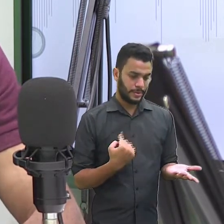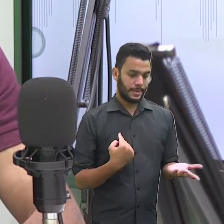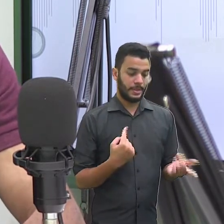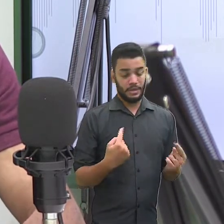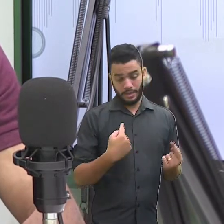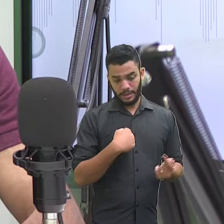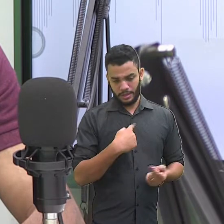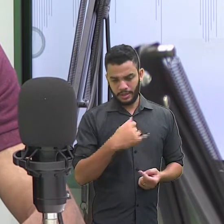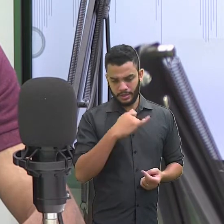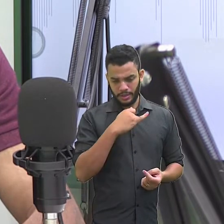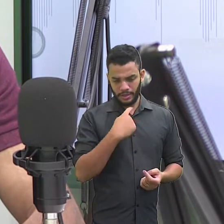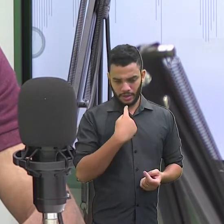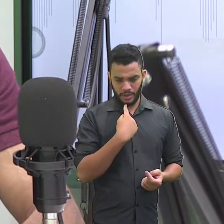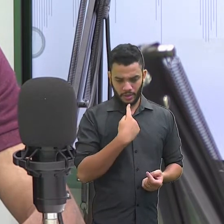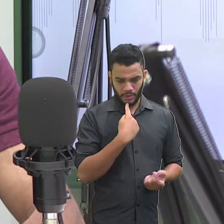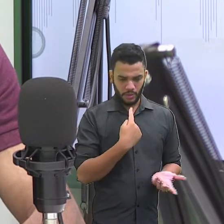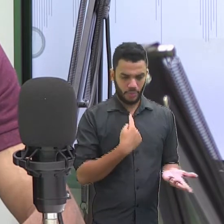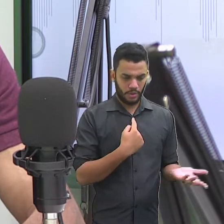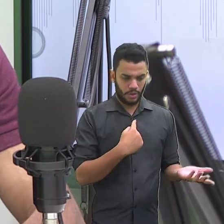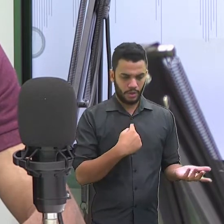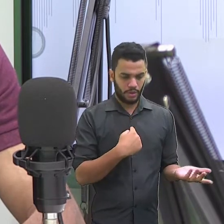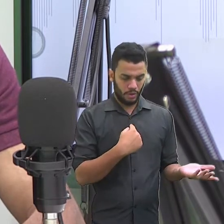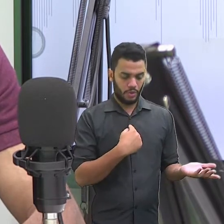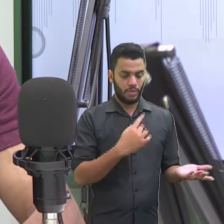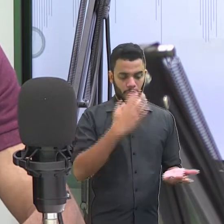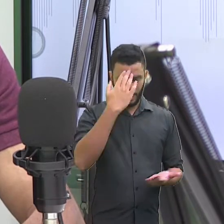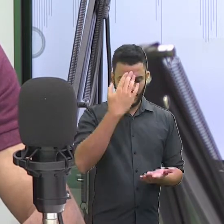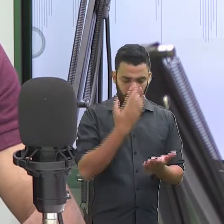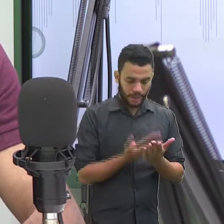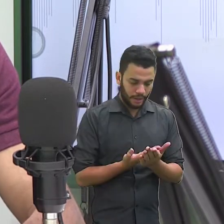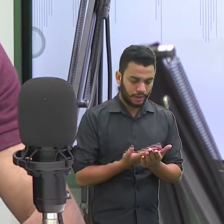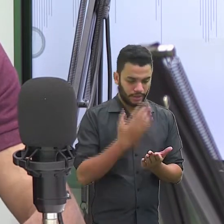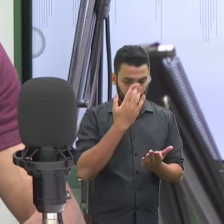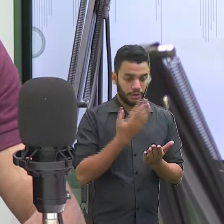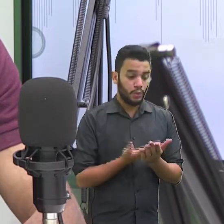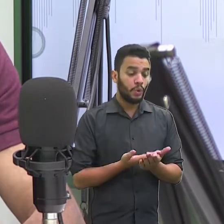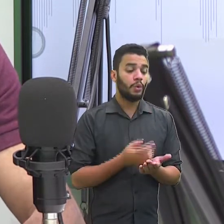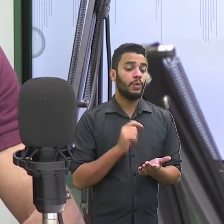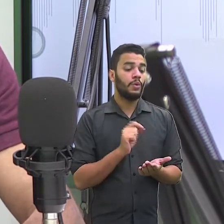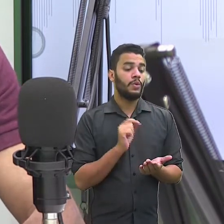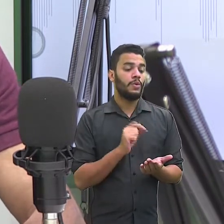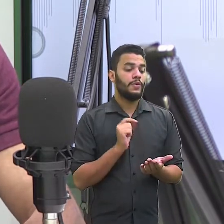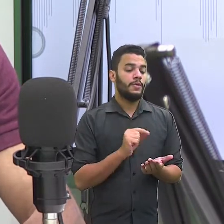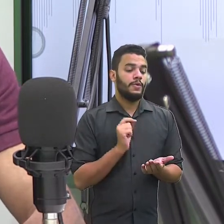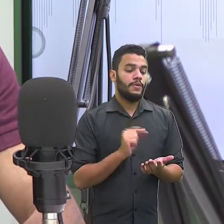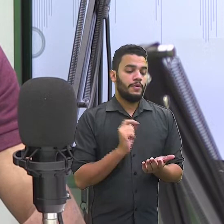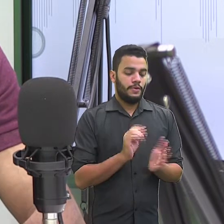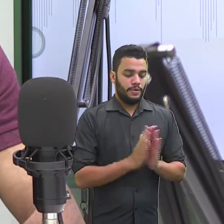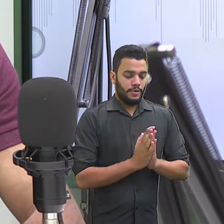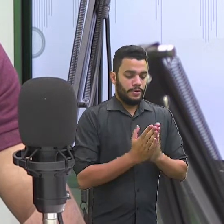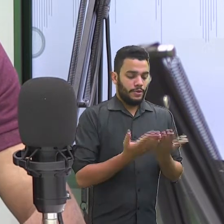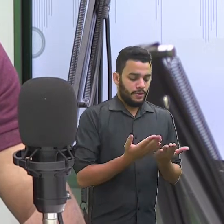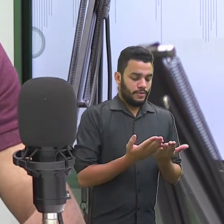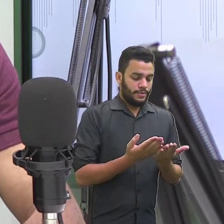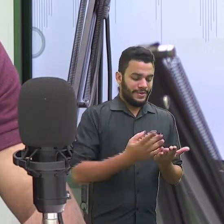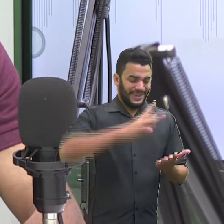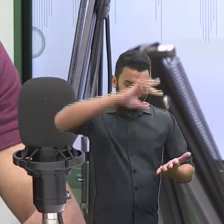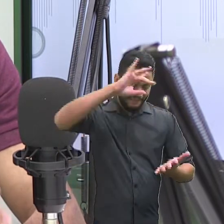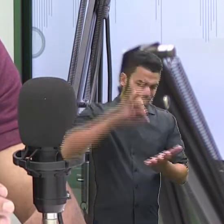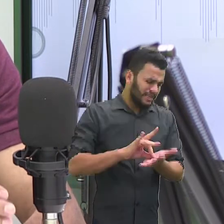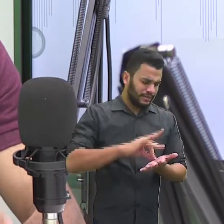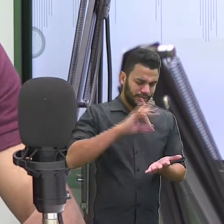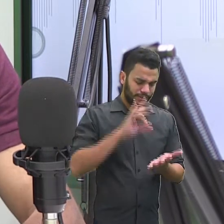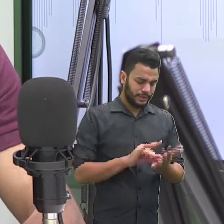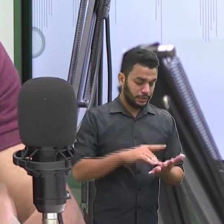ver, portanto, alguns ensinamentos bem importantes de como deve fluir o amor dentro da minha casa. Um amor que